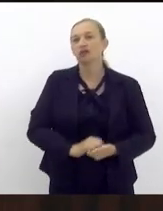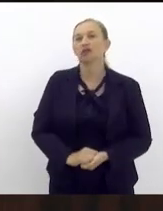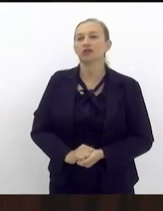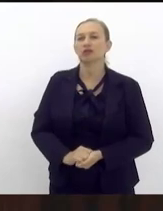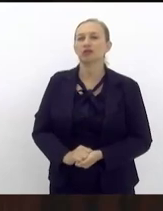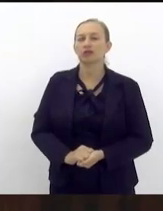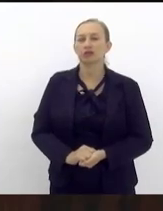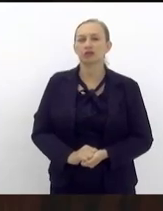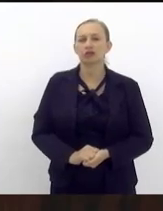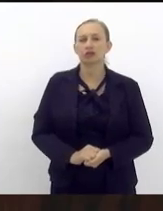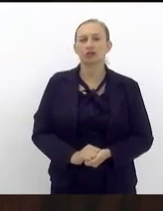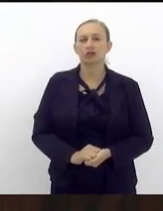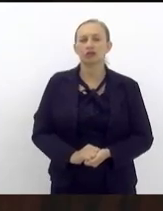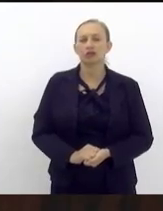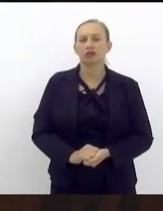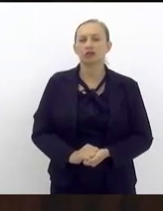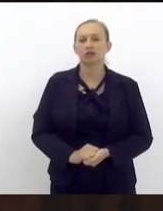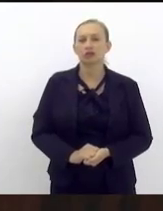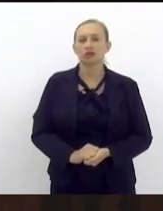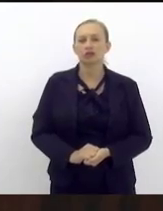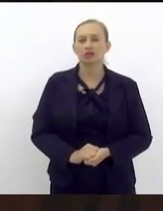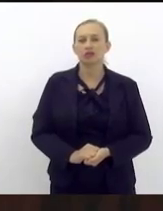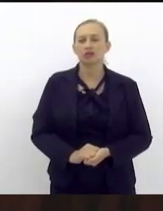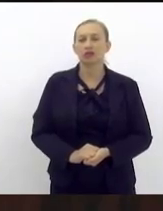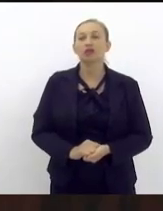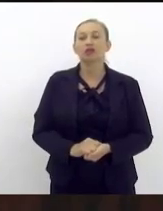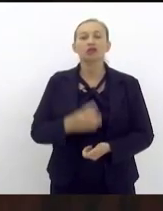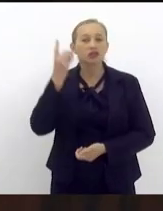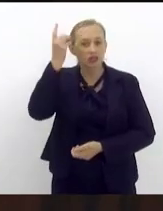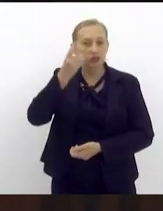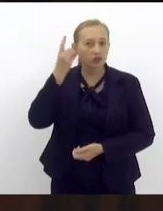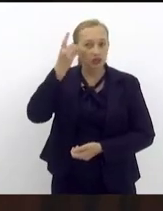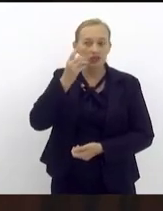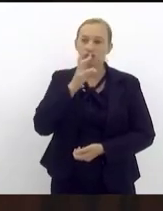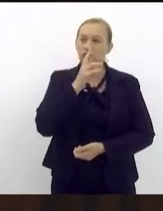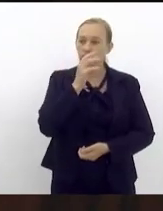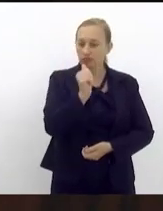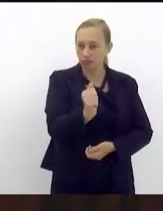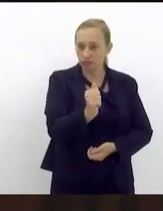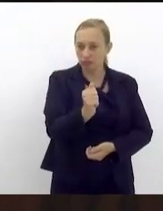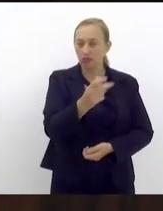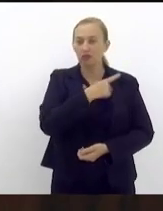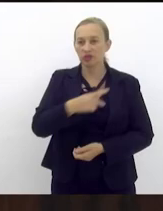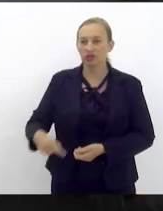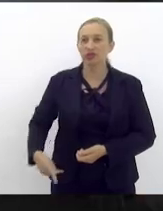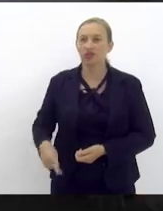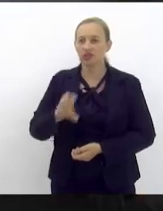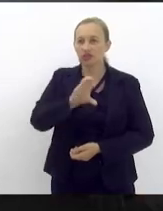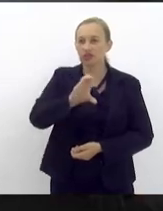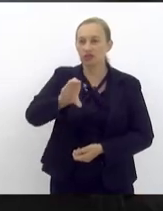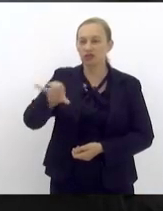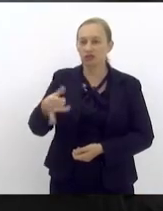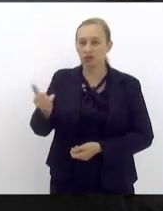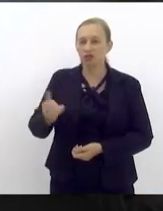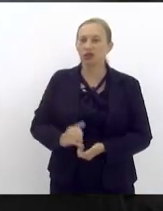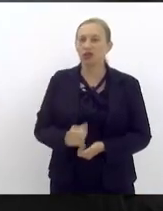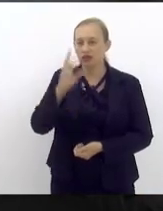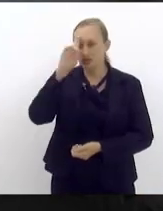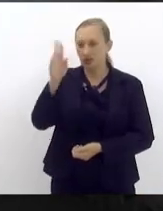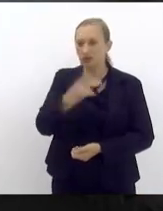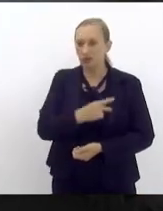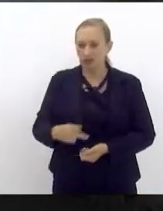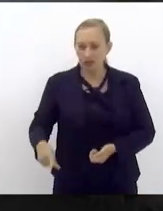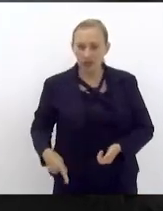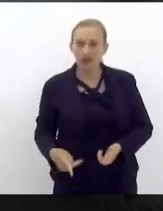controle para emitir o parecer chamou o Nobre Deputado Rodrigo Amorim presidente da ccj senhora Presidente